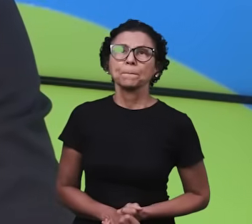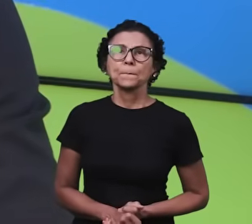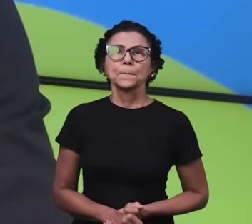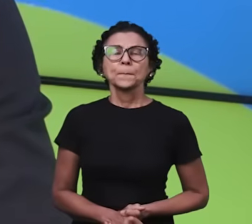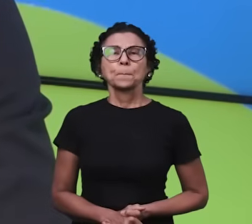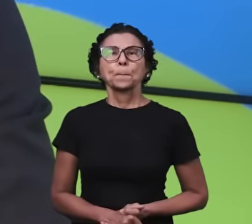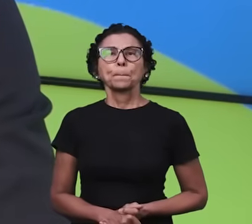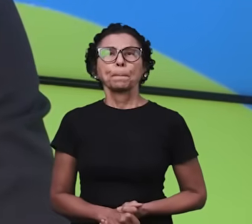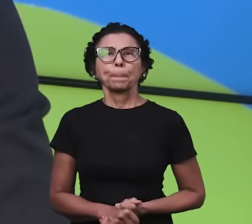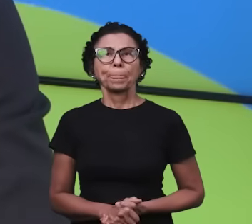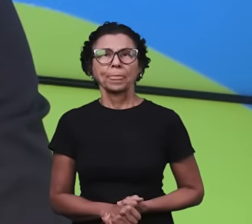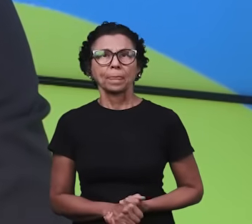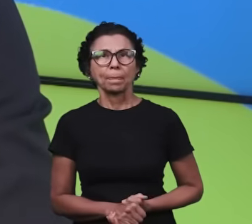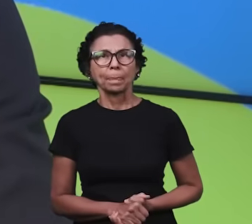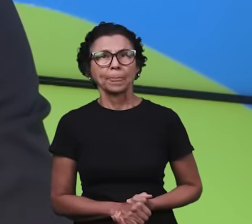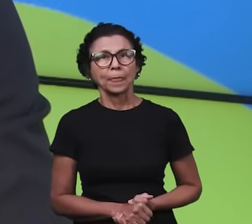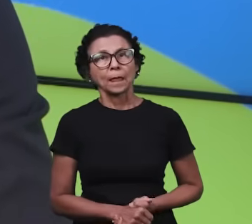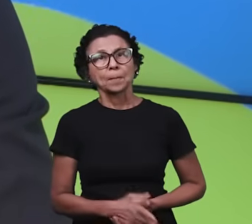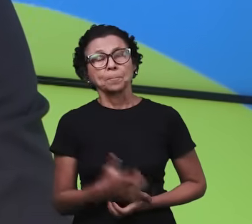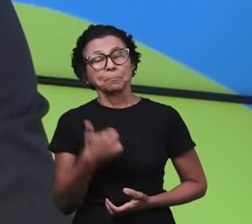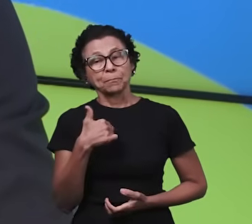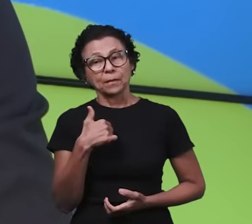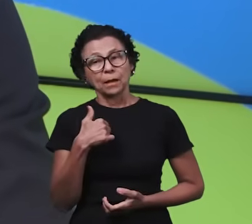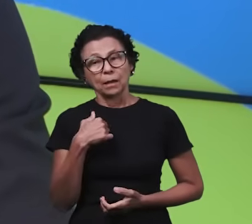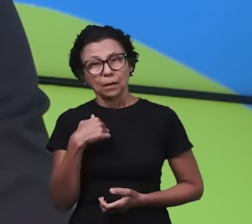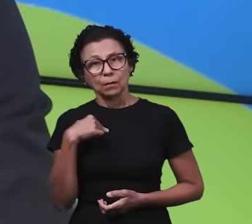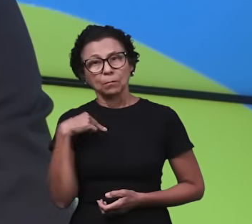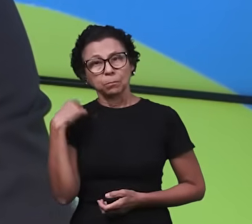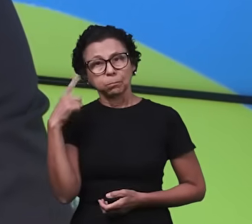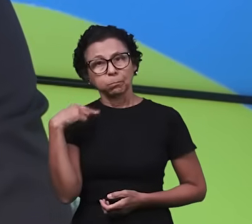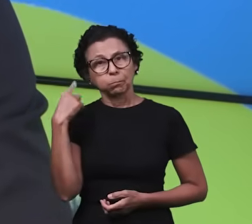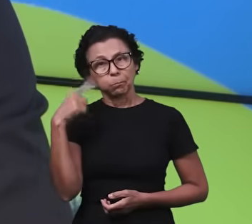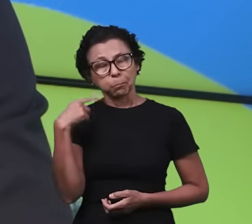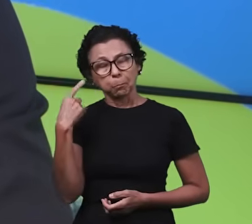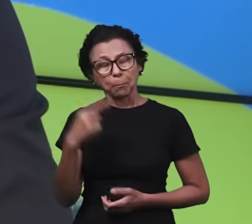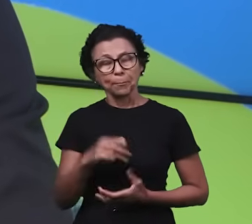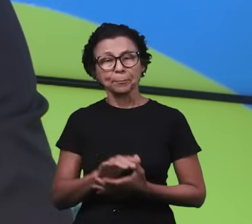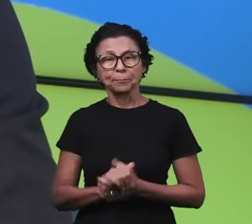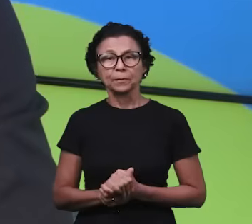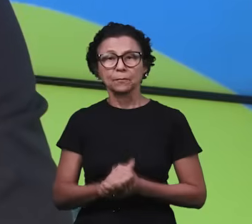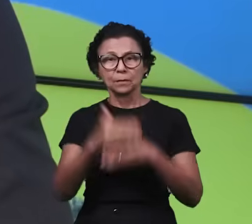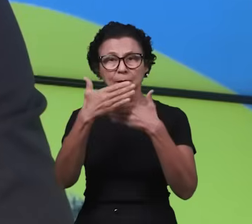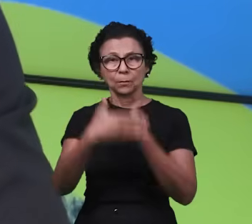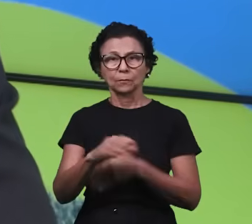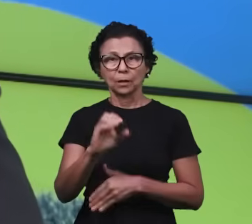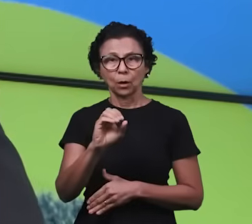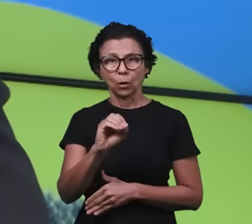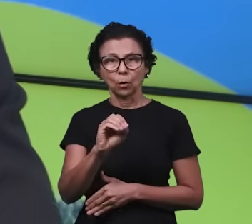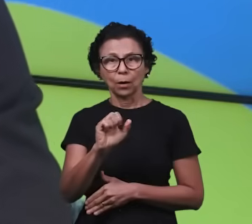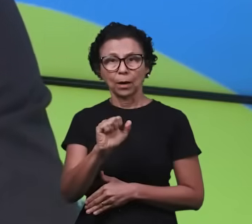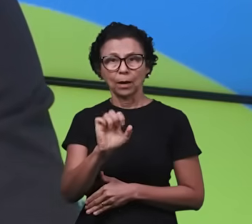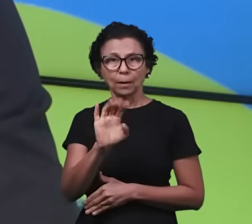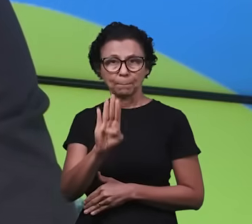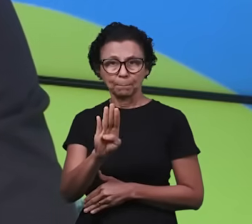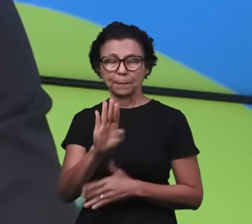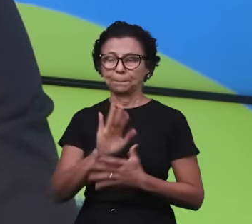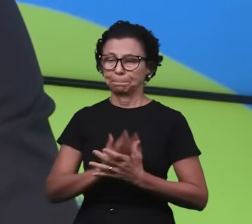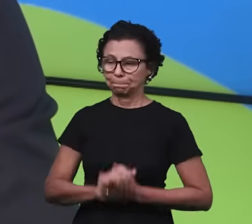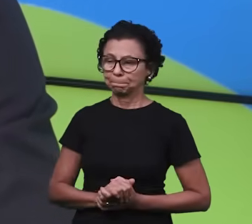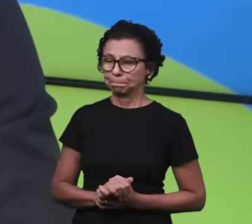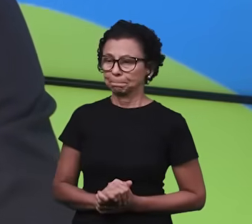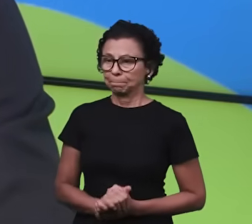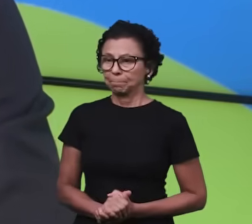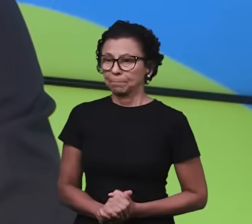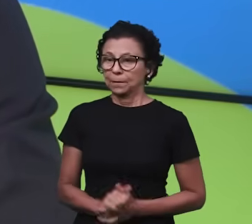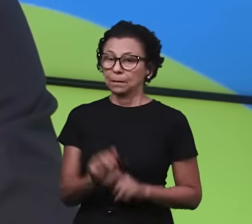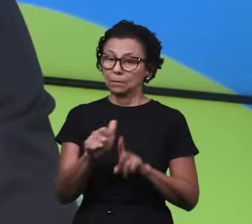ordem, estava aflito, porque é um exame, nós sabemos, muito complicado. E interessante que foi no mês de outubro, minha dedicação,